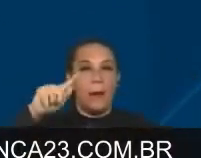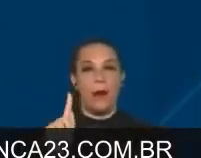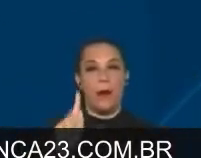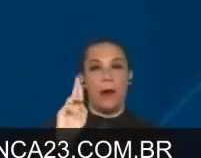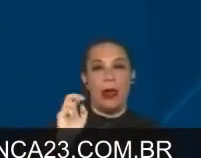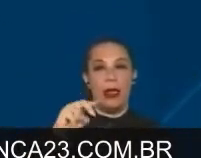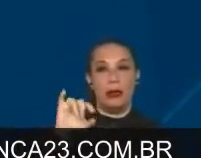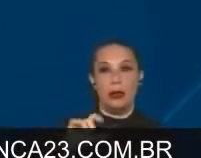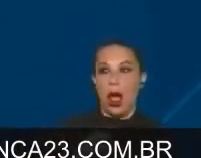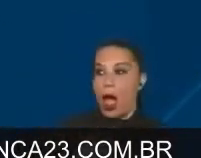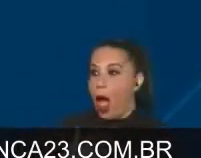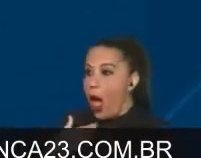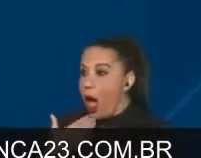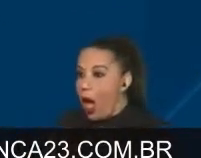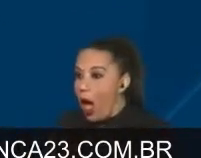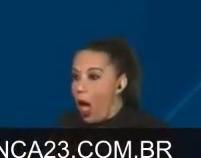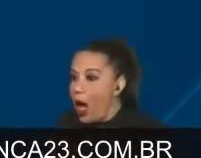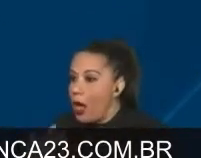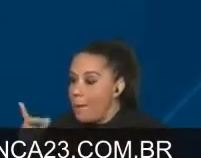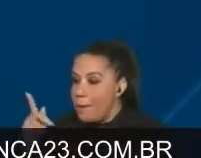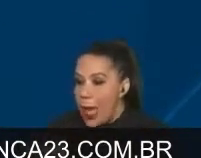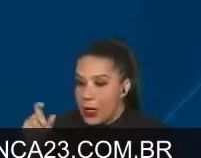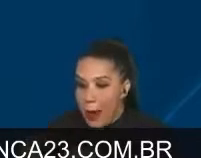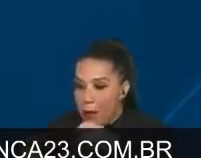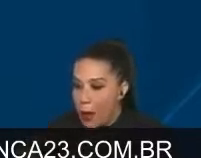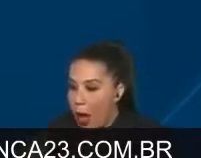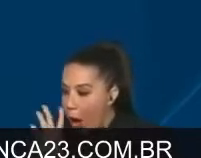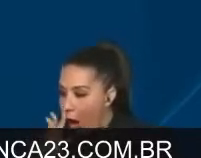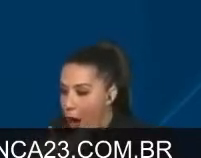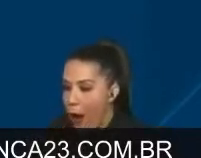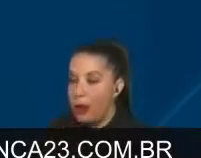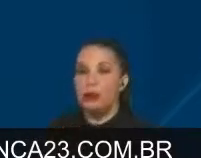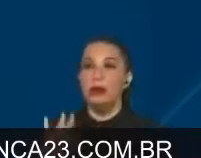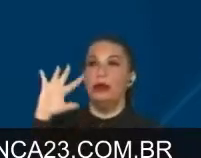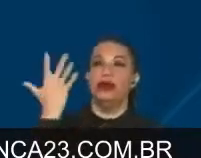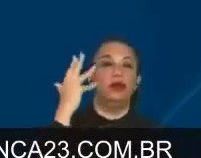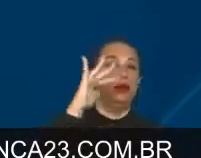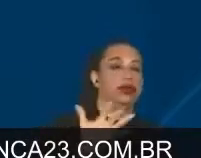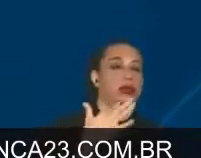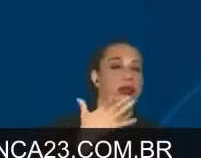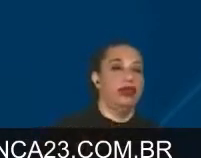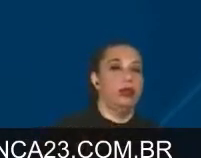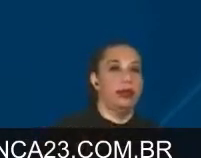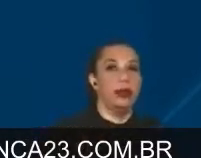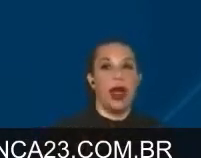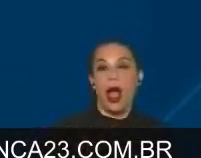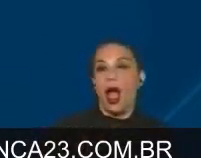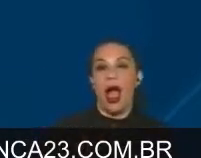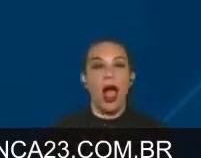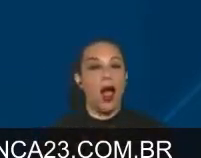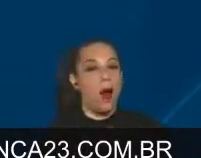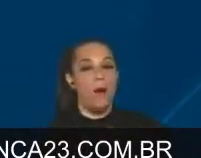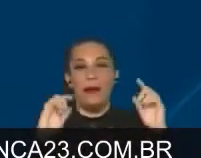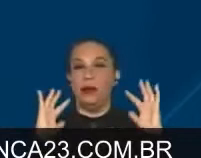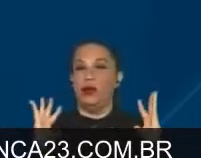Gente, olha isso aqui, é muita pedra. Várias árvores foram derrubadas e as ruas ficaram